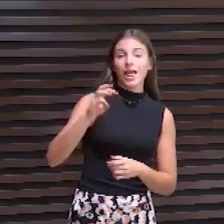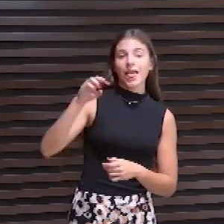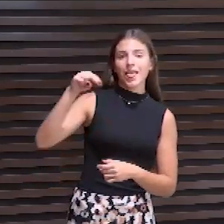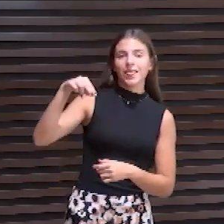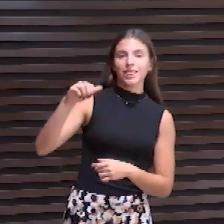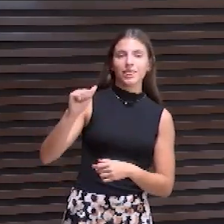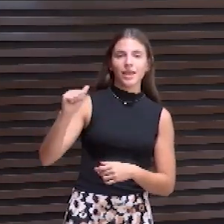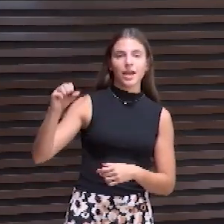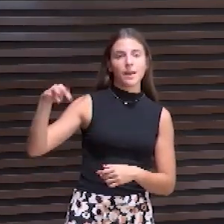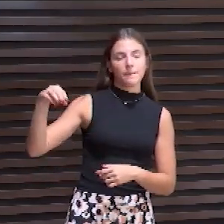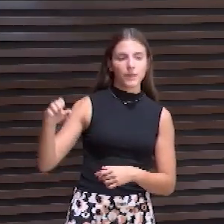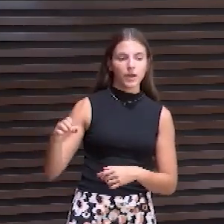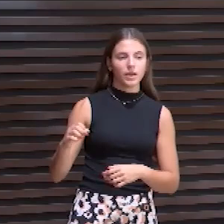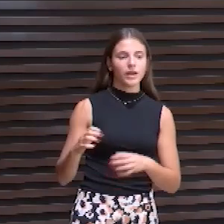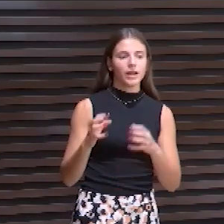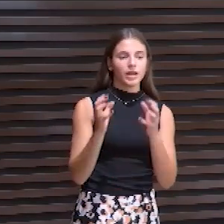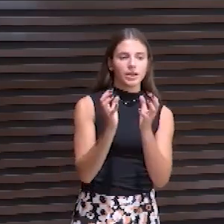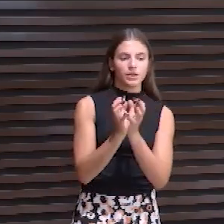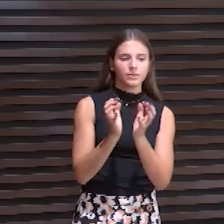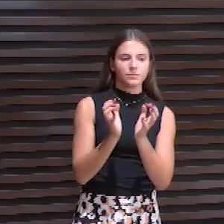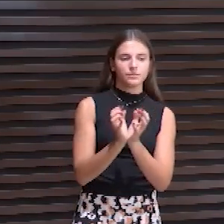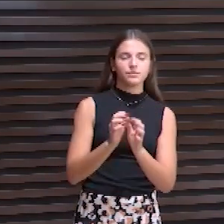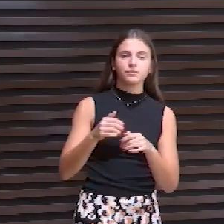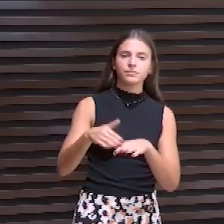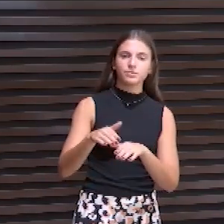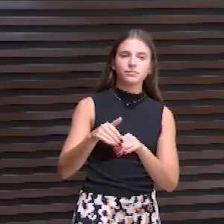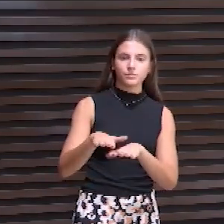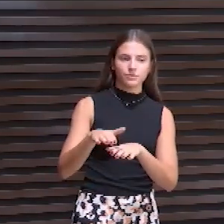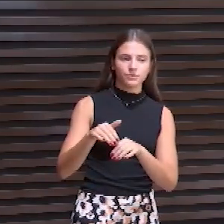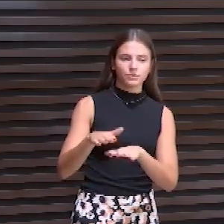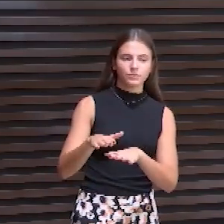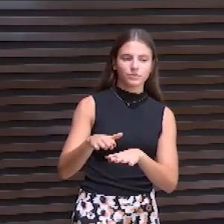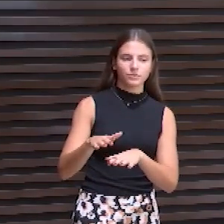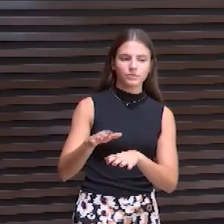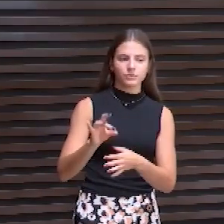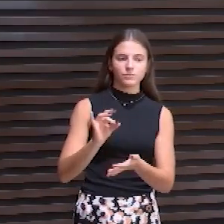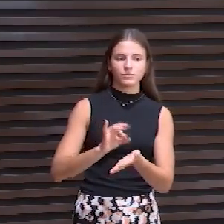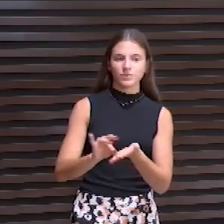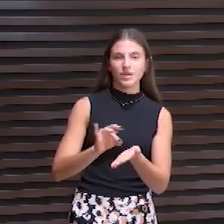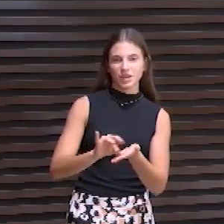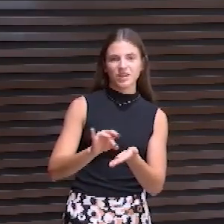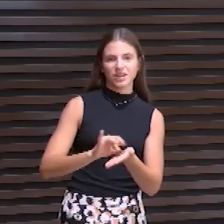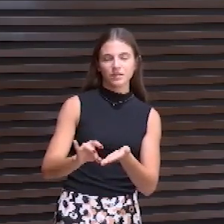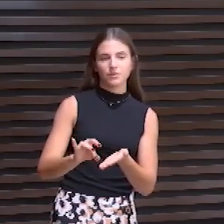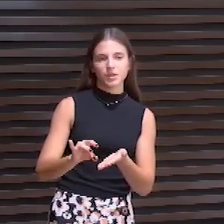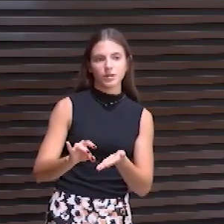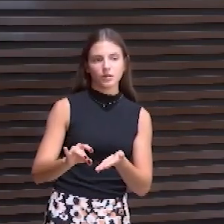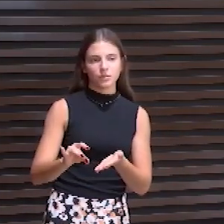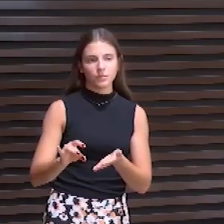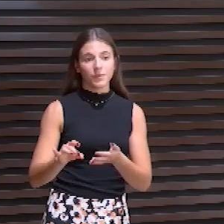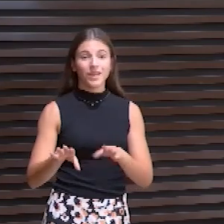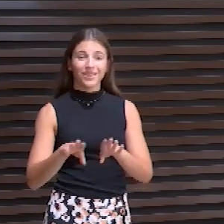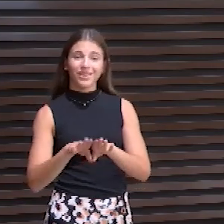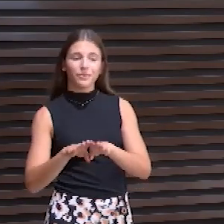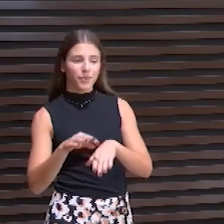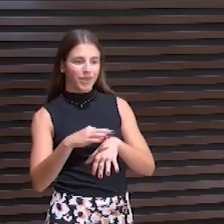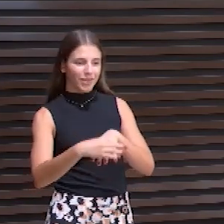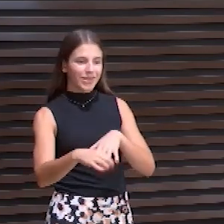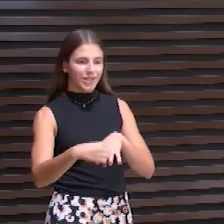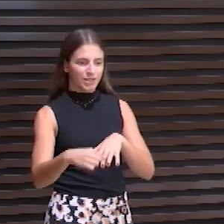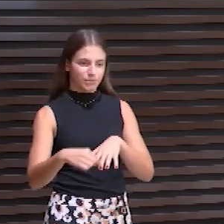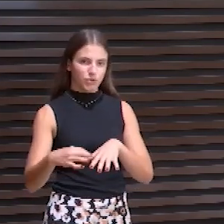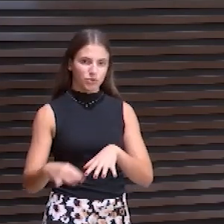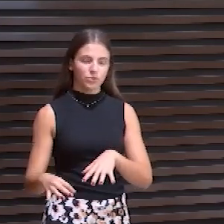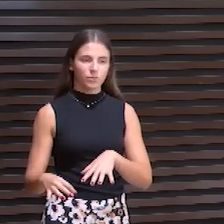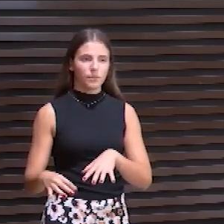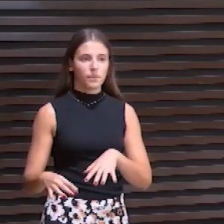exército inimigo, ou seja, ele já tinha matado um monte de judeu. E o pior de tudo, meus irmãos, ele era leproso. Naquela época, os